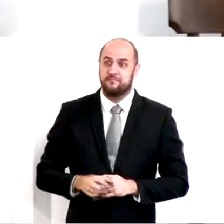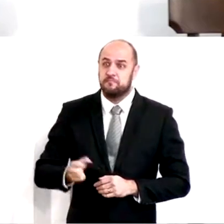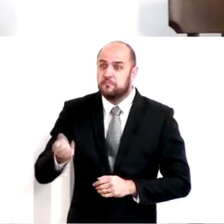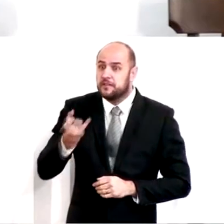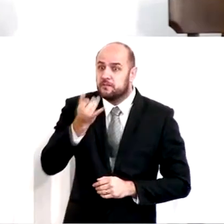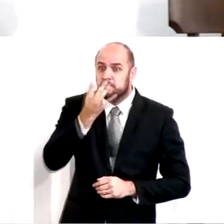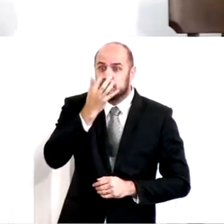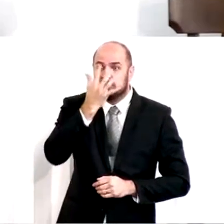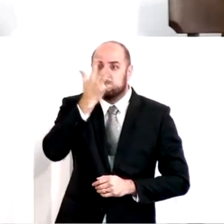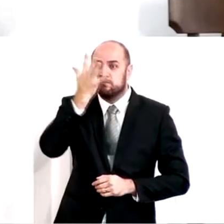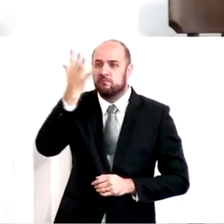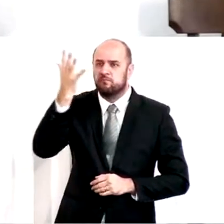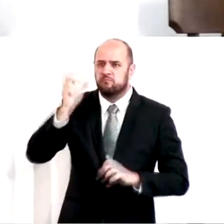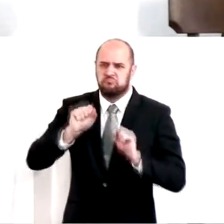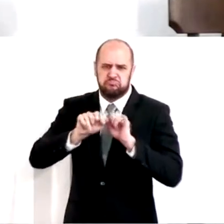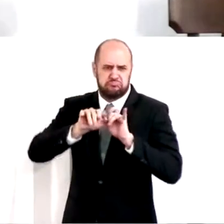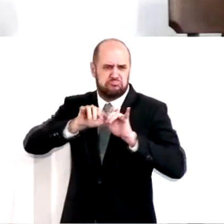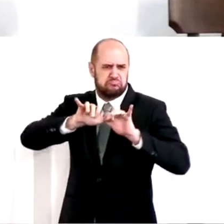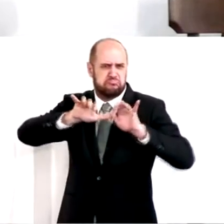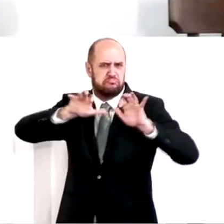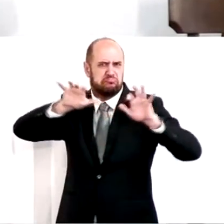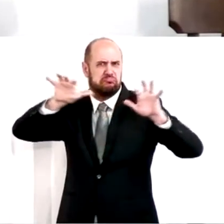perfume tomava toda